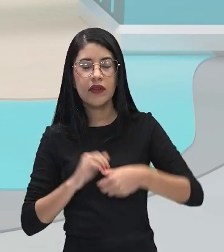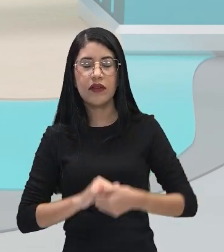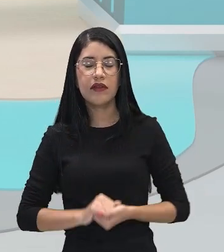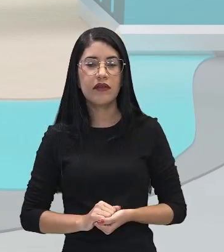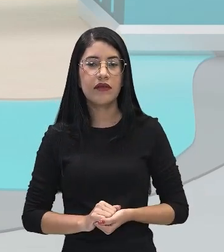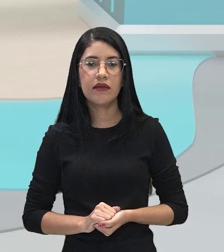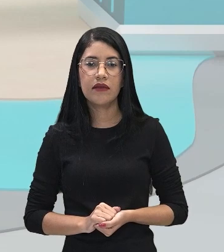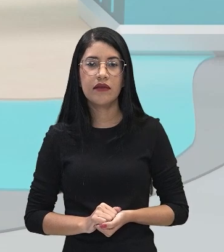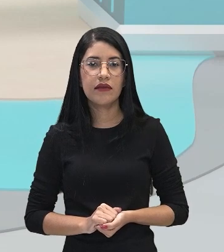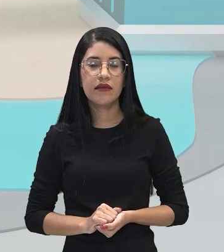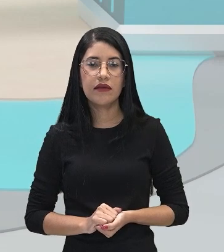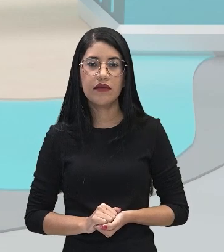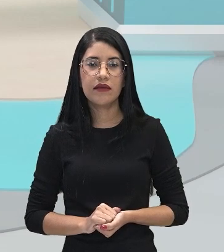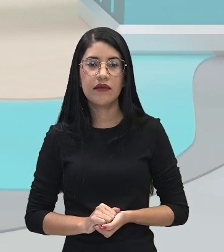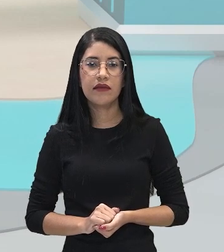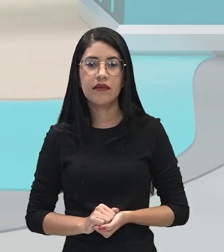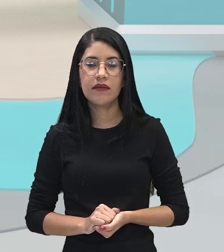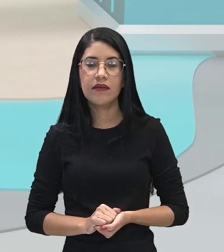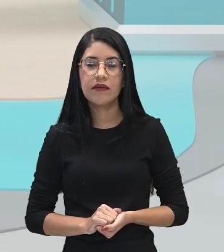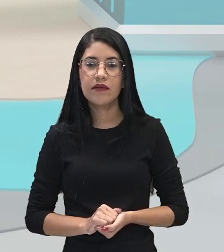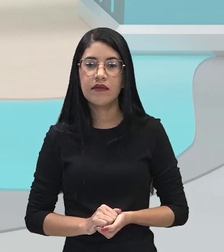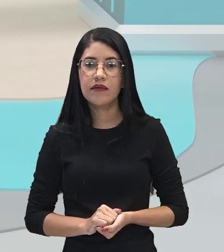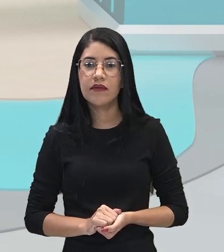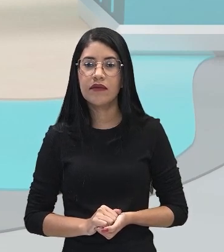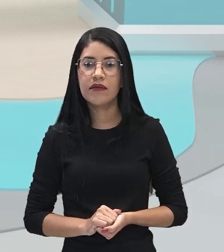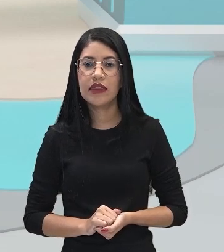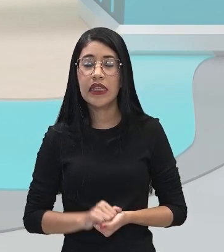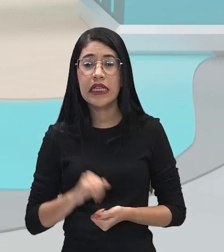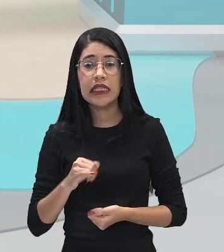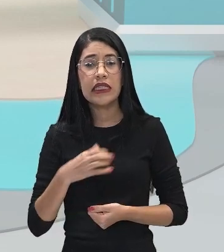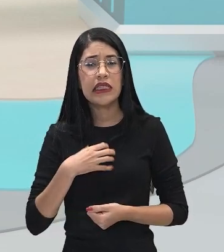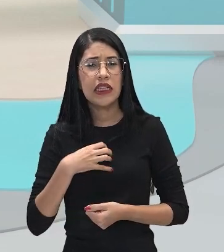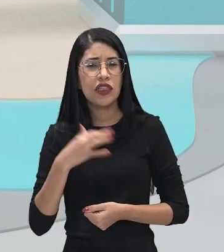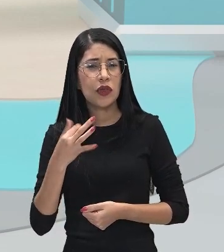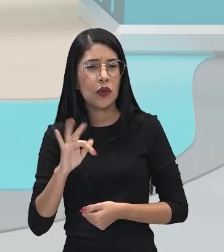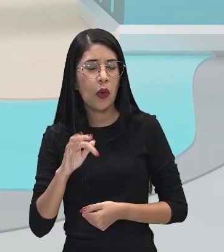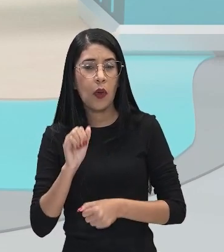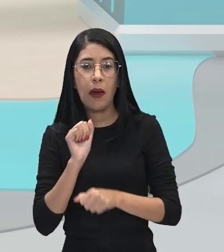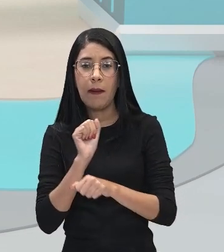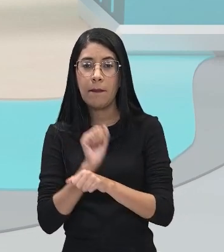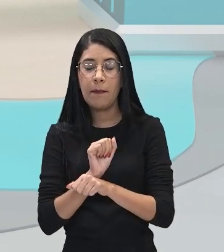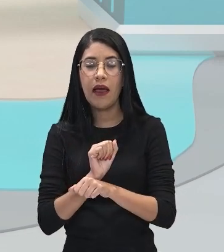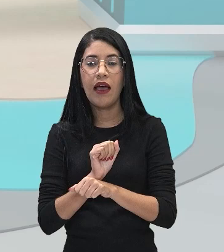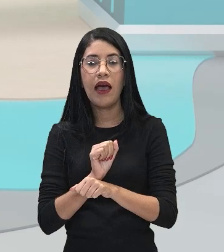Começou a sentir essa dorzinha, você vai parar e fazer a contagem.